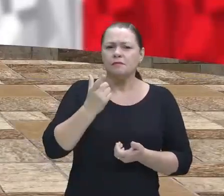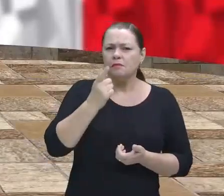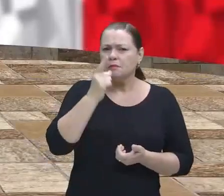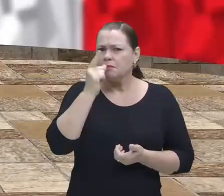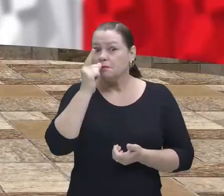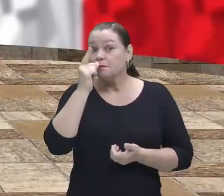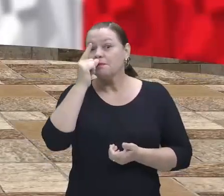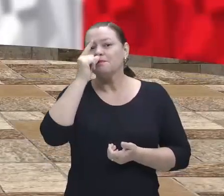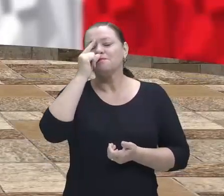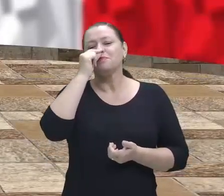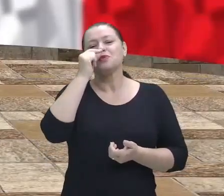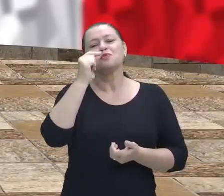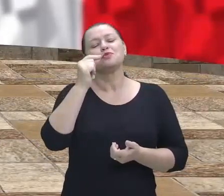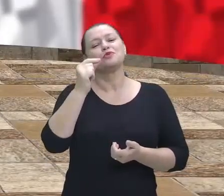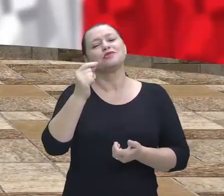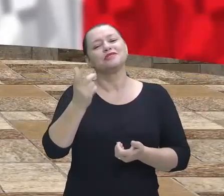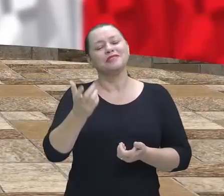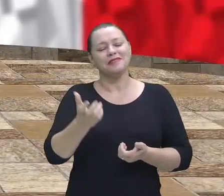lobo mau.